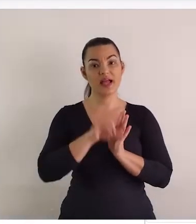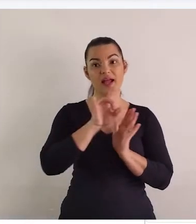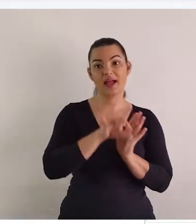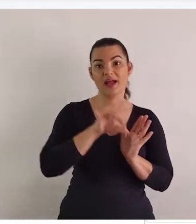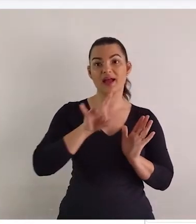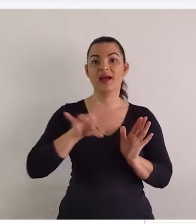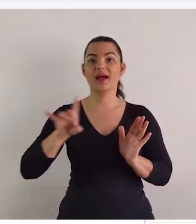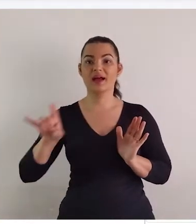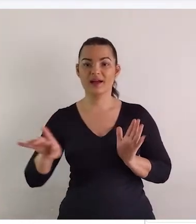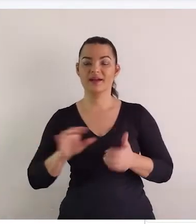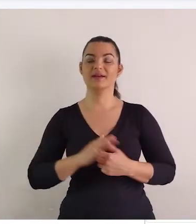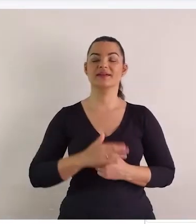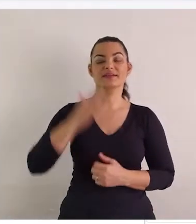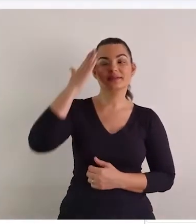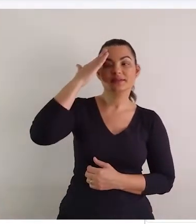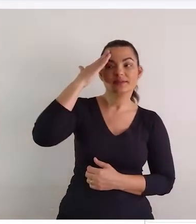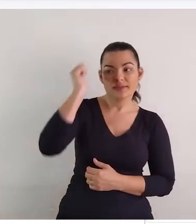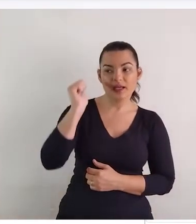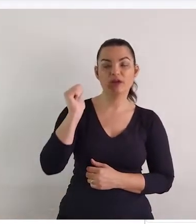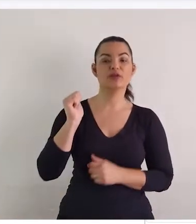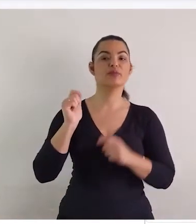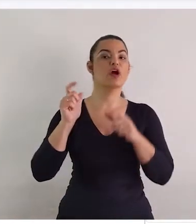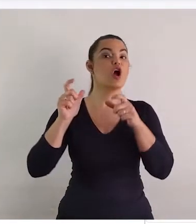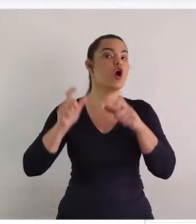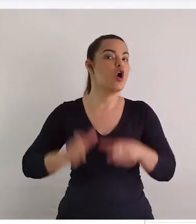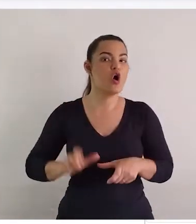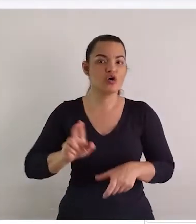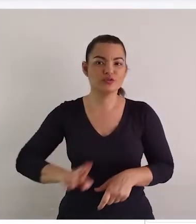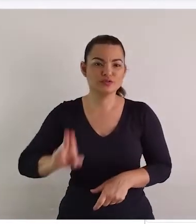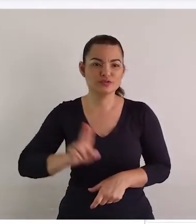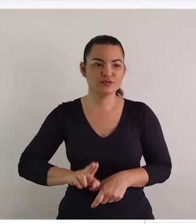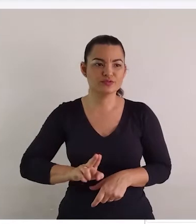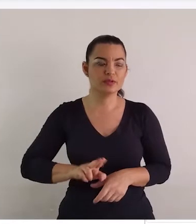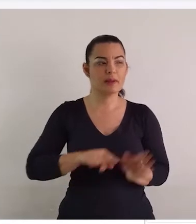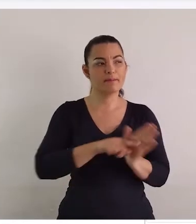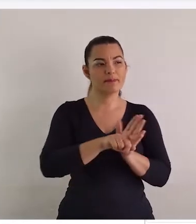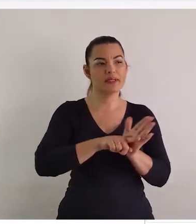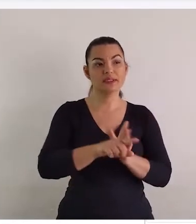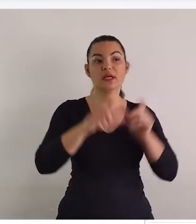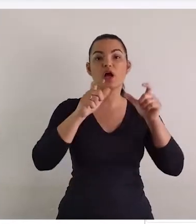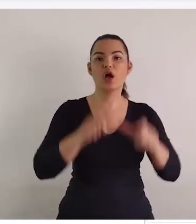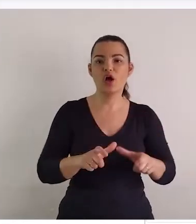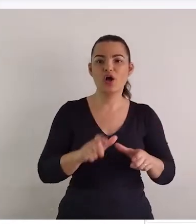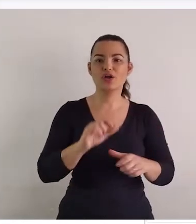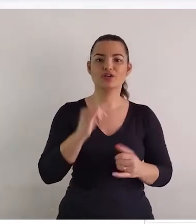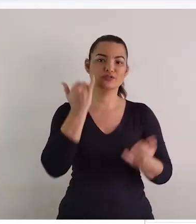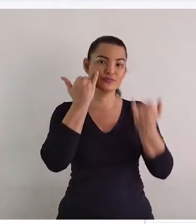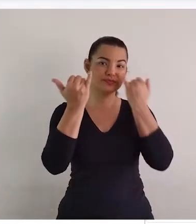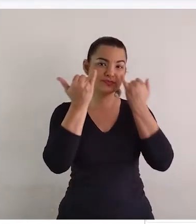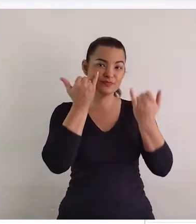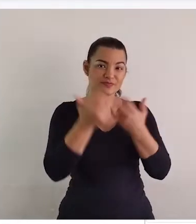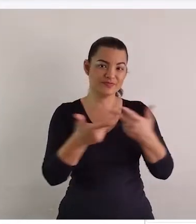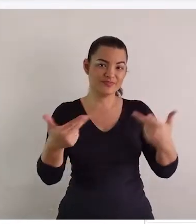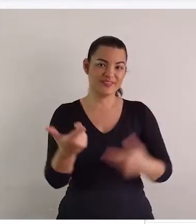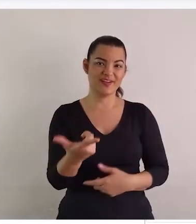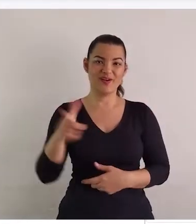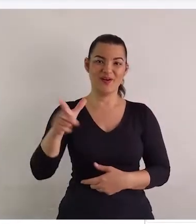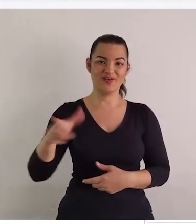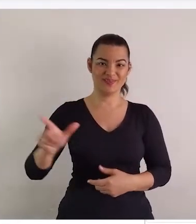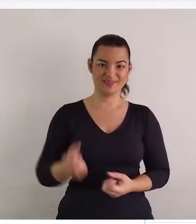um deles para saber aí onde usar, onde pesquisar outras informações, tá